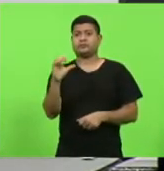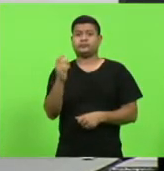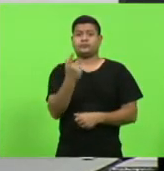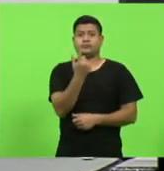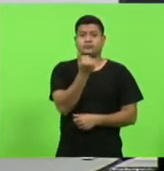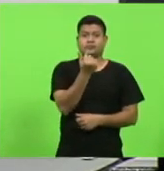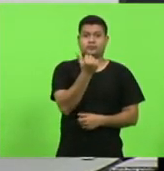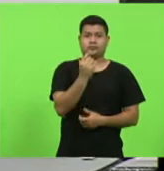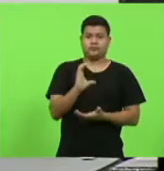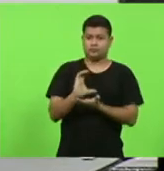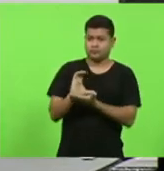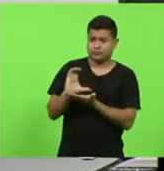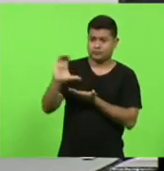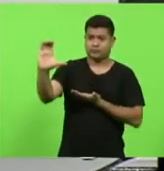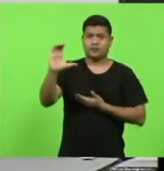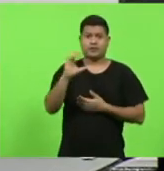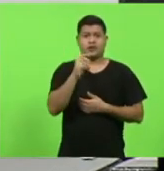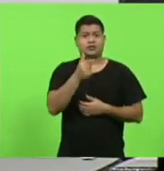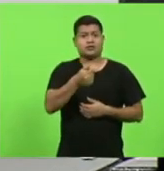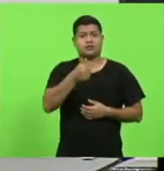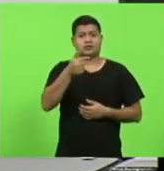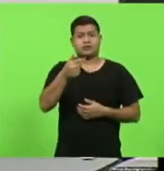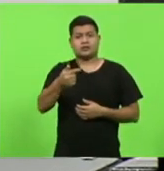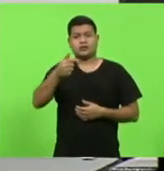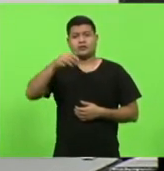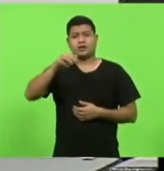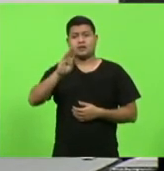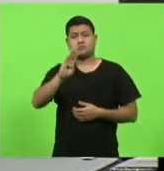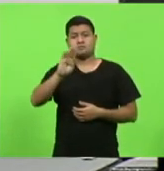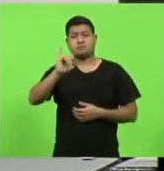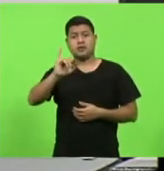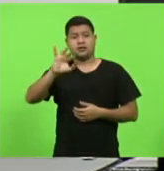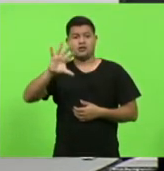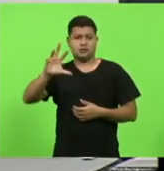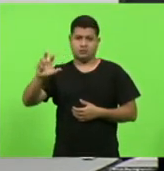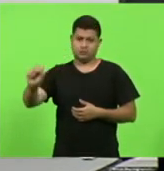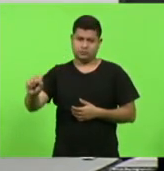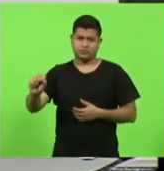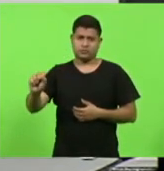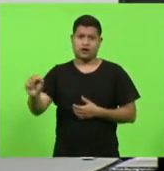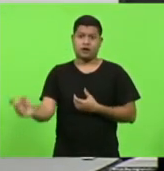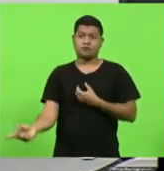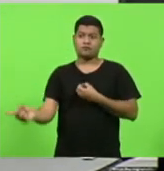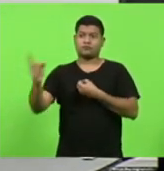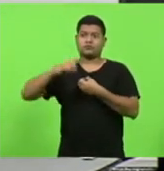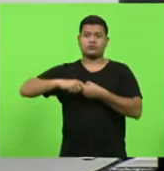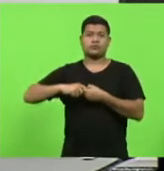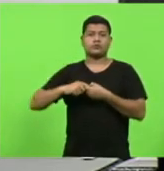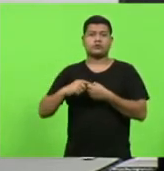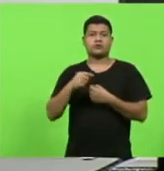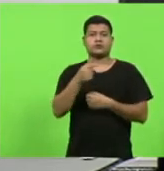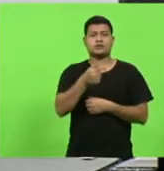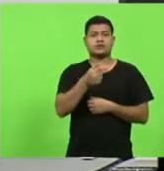para a União 77 bi e recebeu 7 bi de